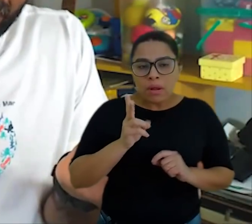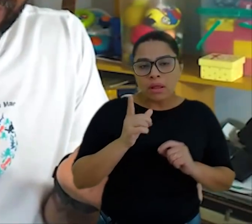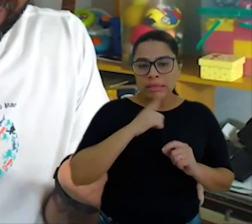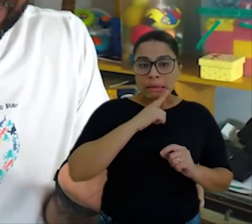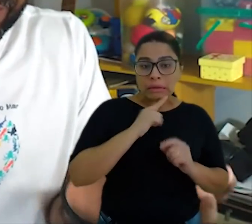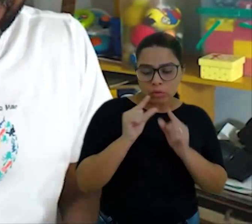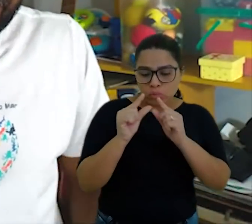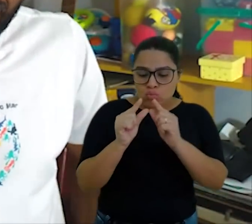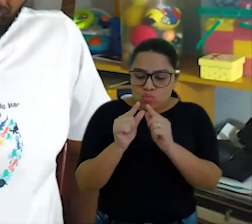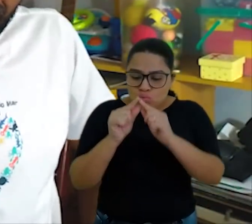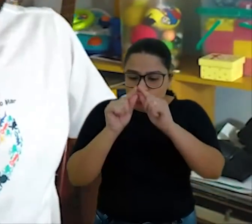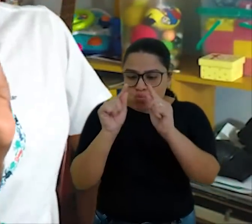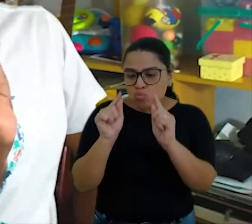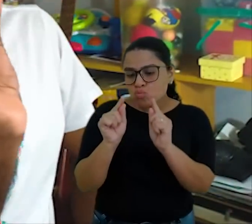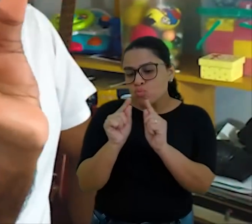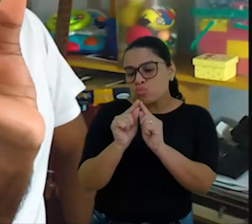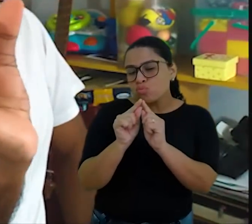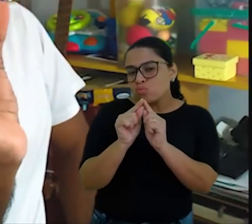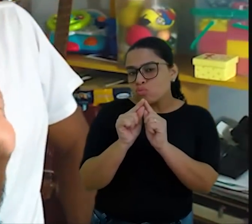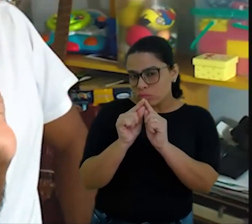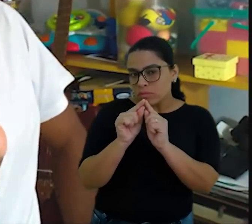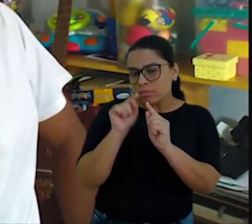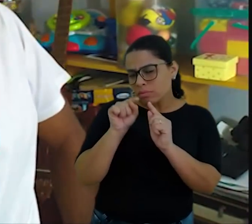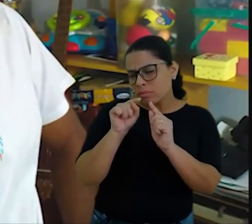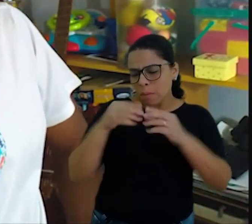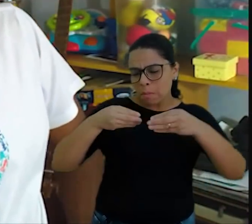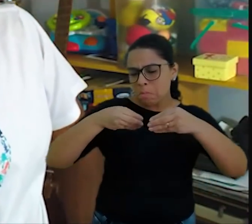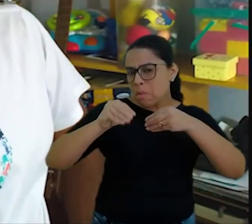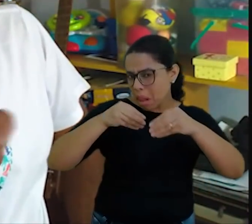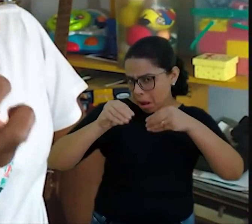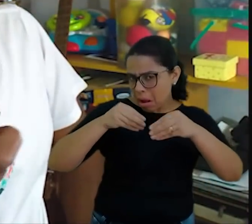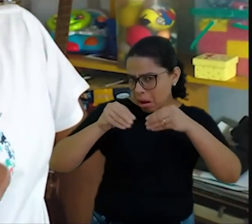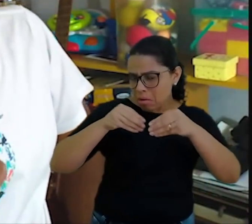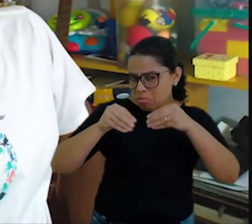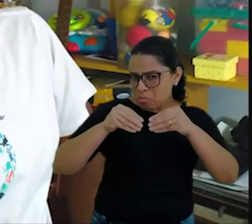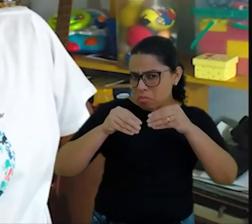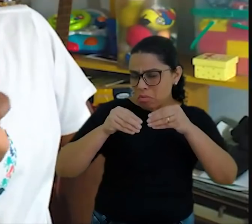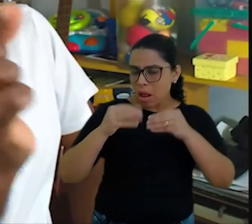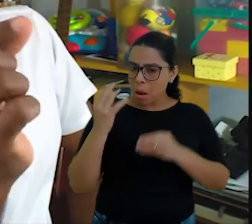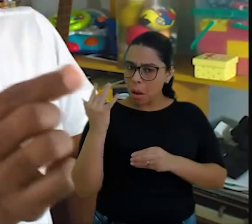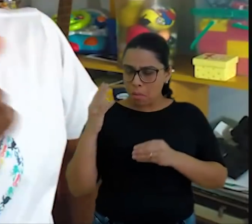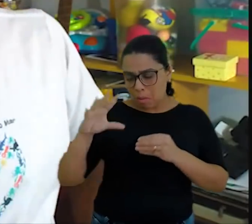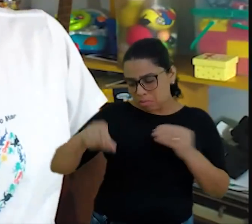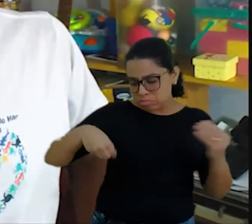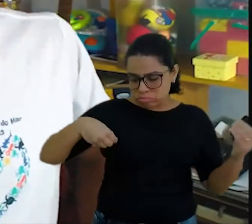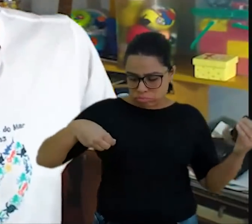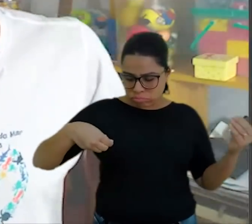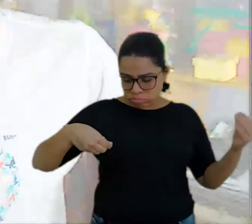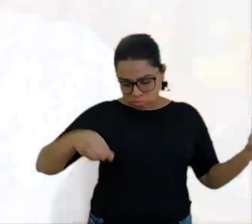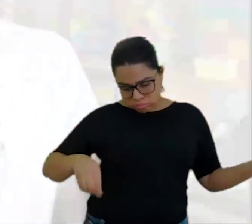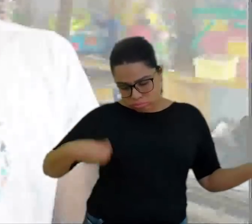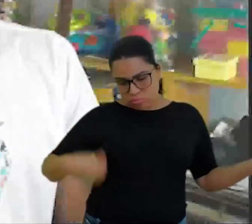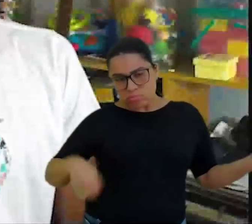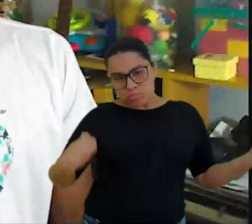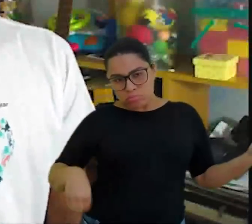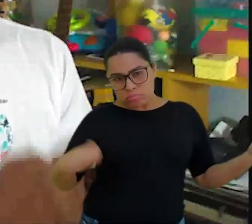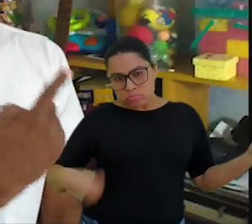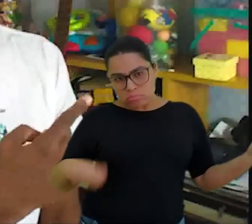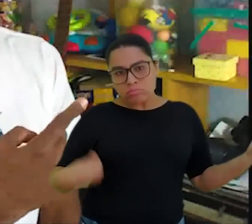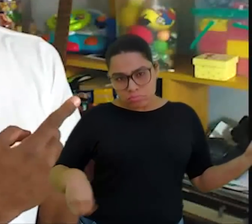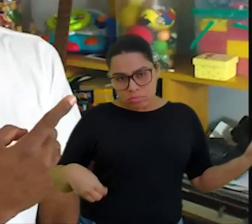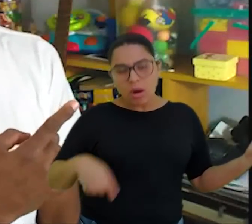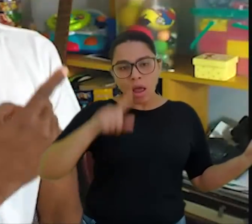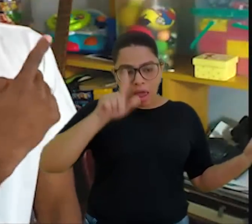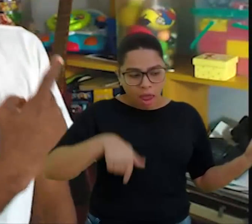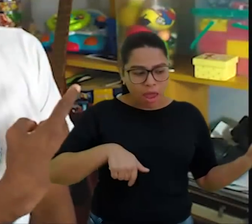uma palheta. A palheta é essa pecinha pequenininha de plástico na mão do guitarrista.